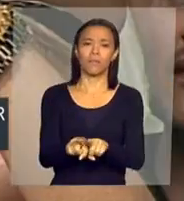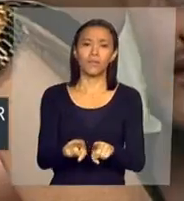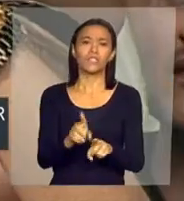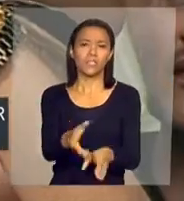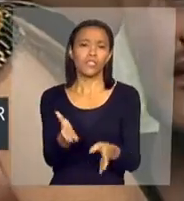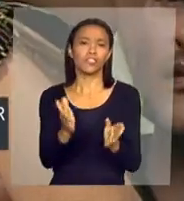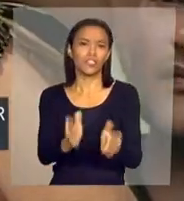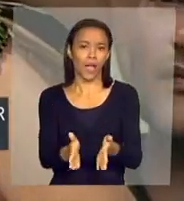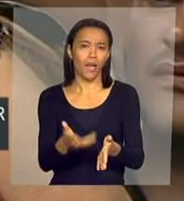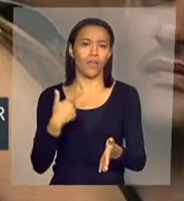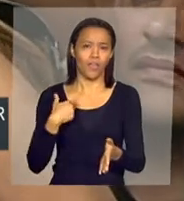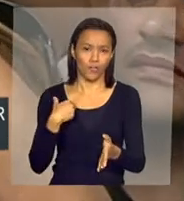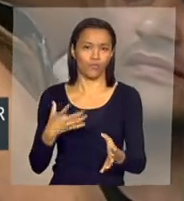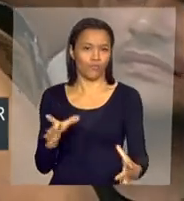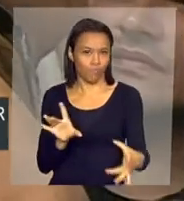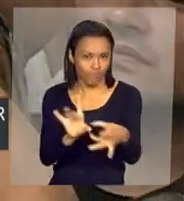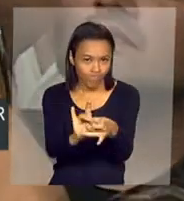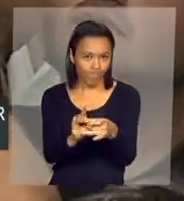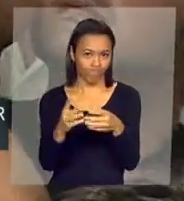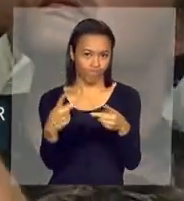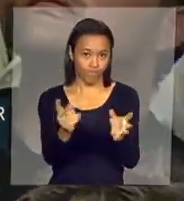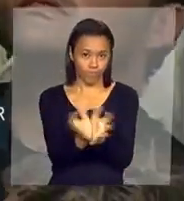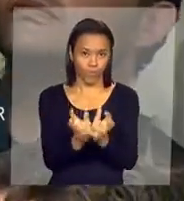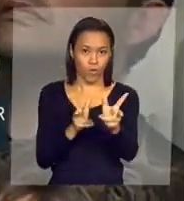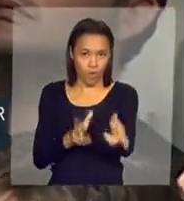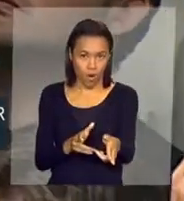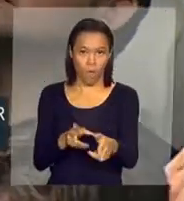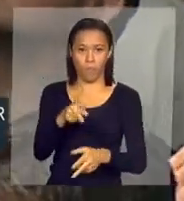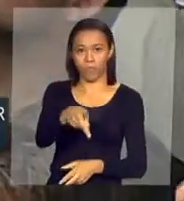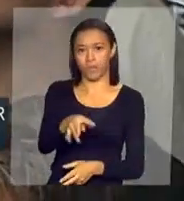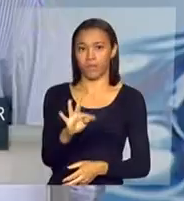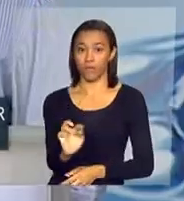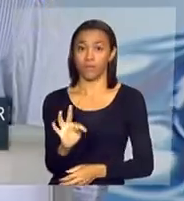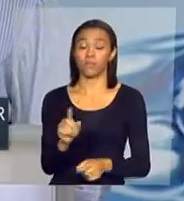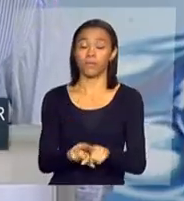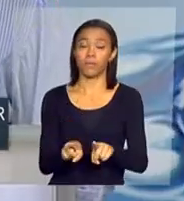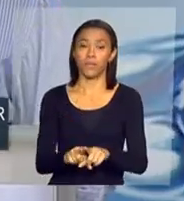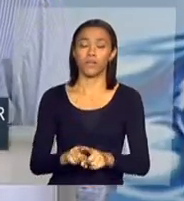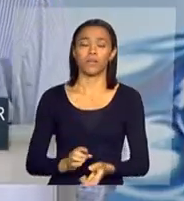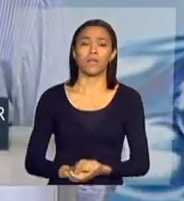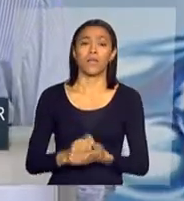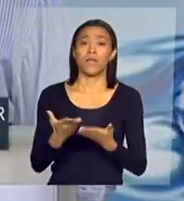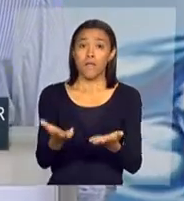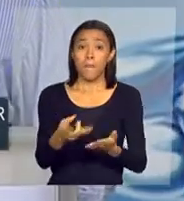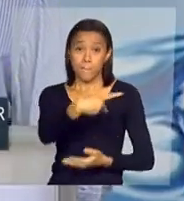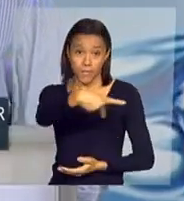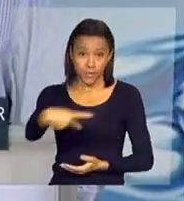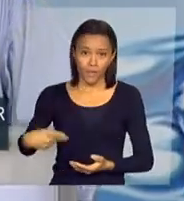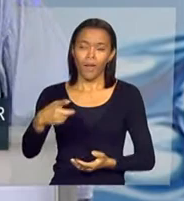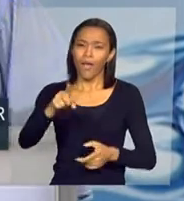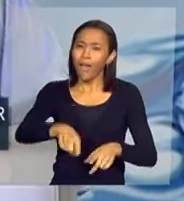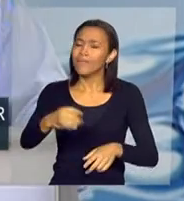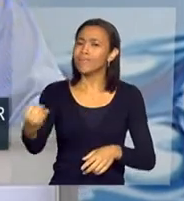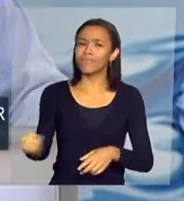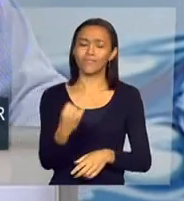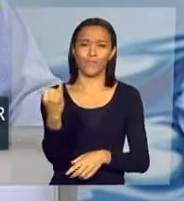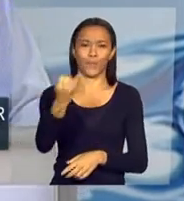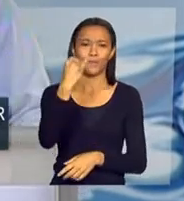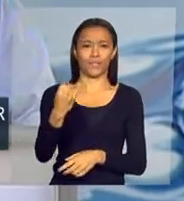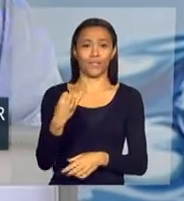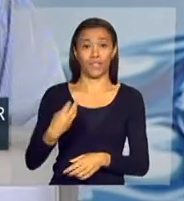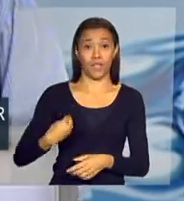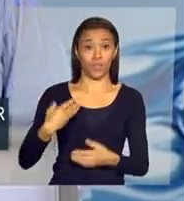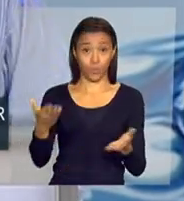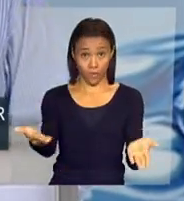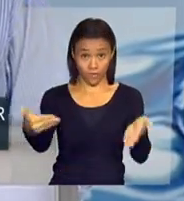sou correligionário de Vossa Excelência. Senhora Presidente, é muito importante sua visita